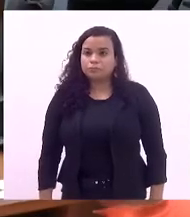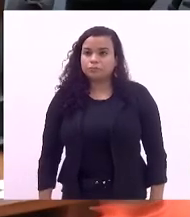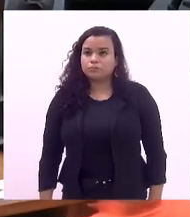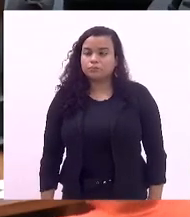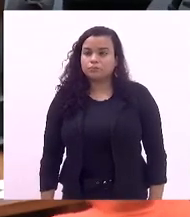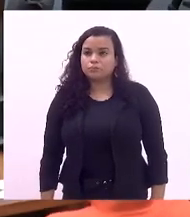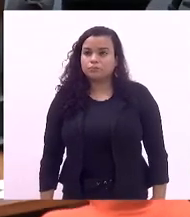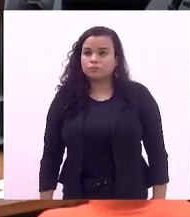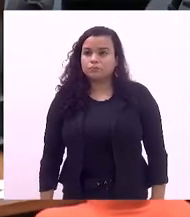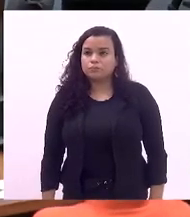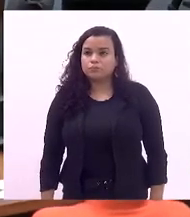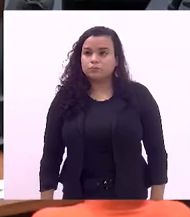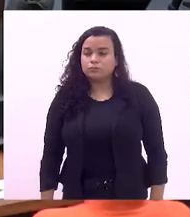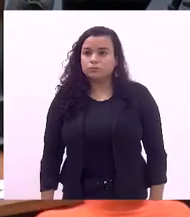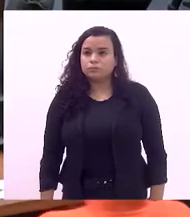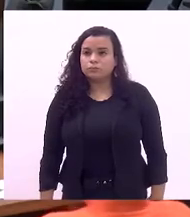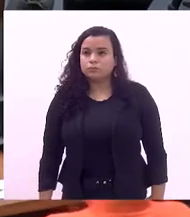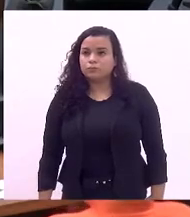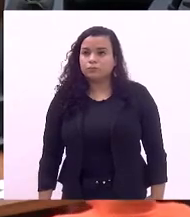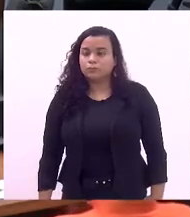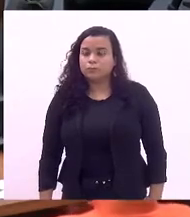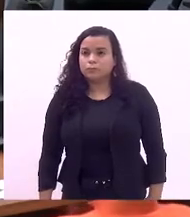E aí